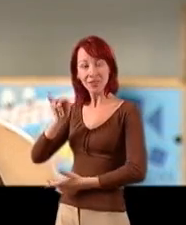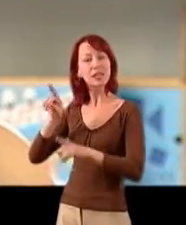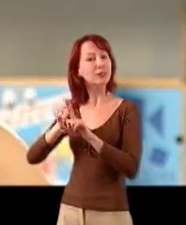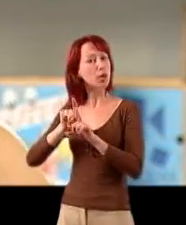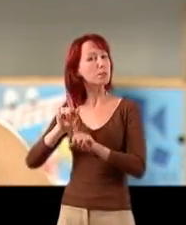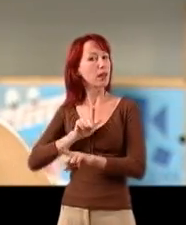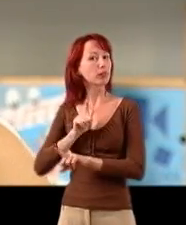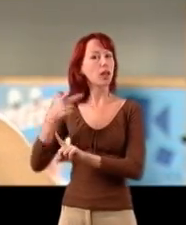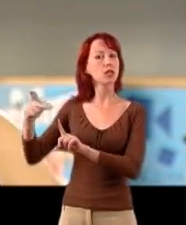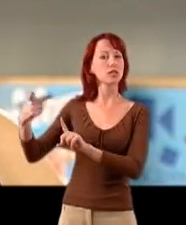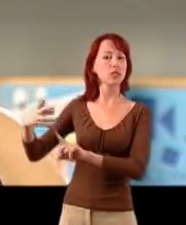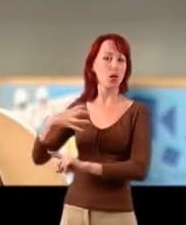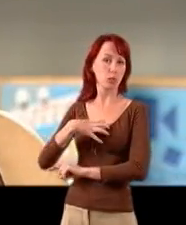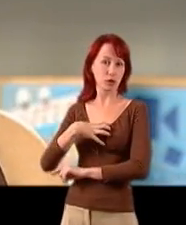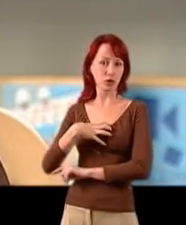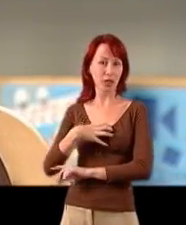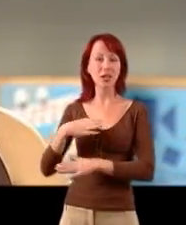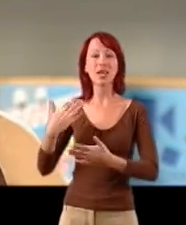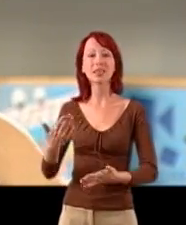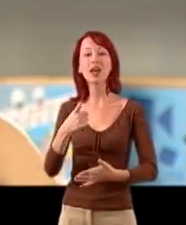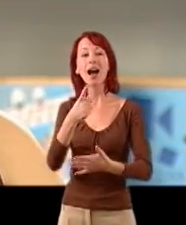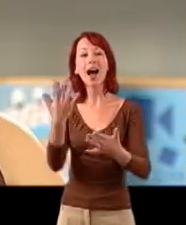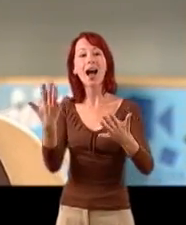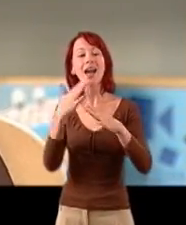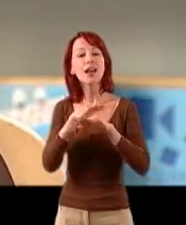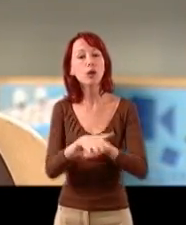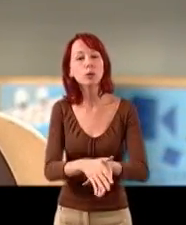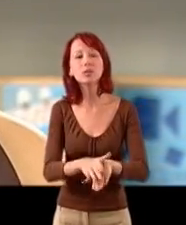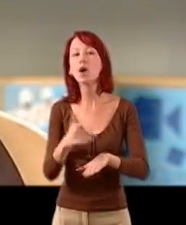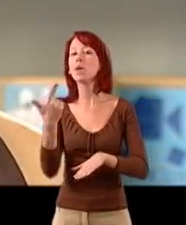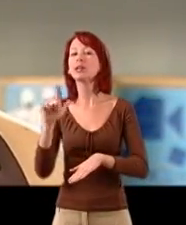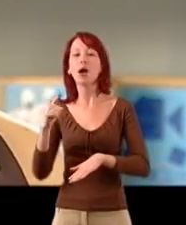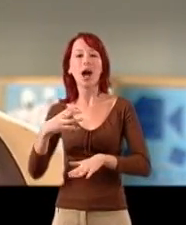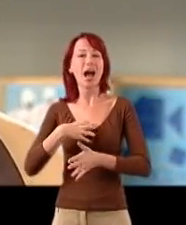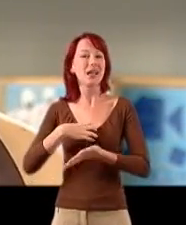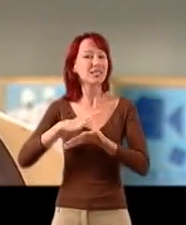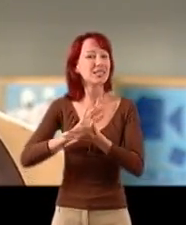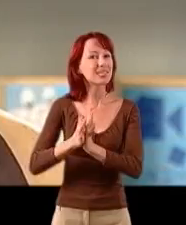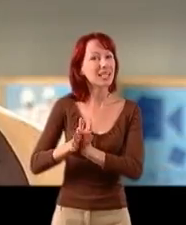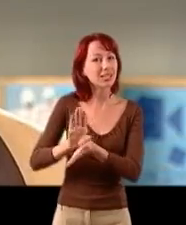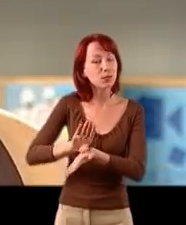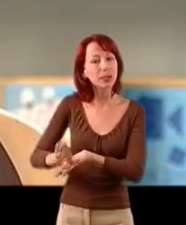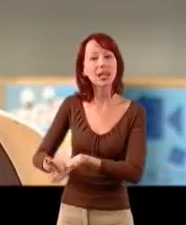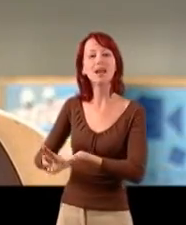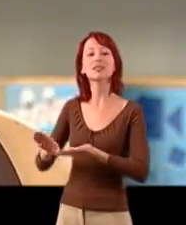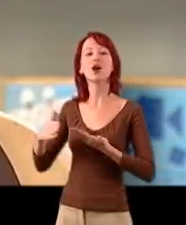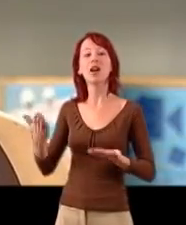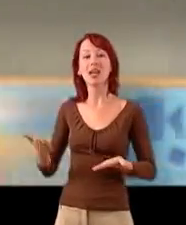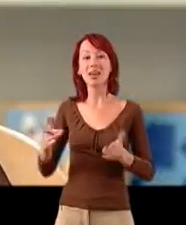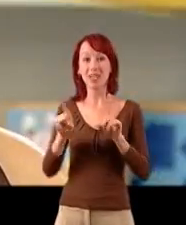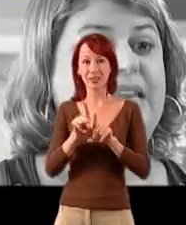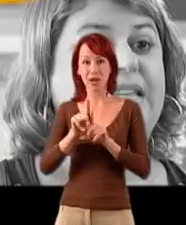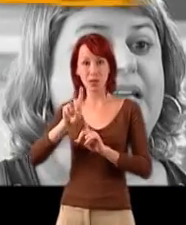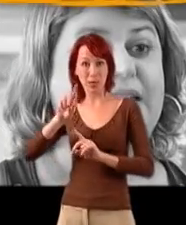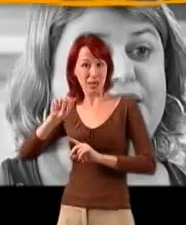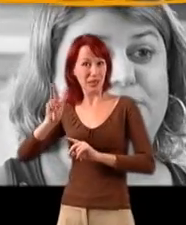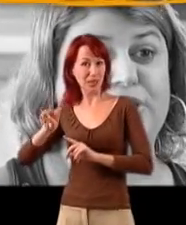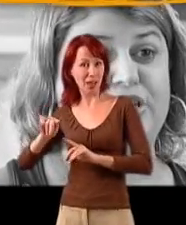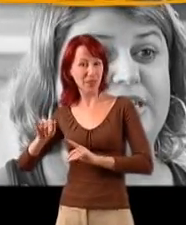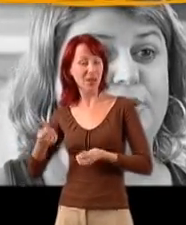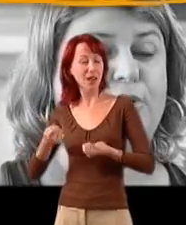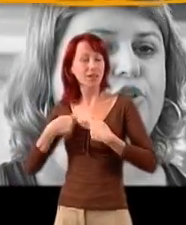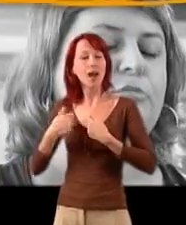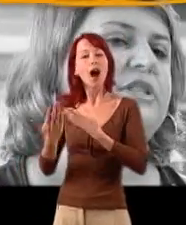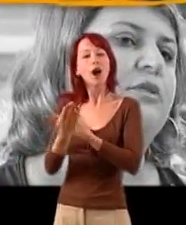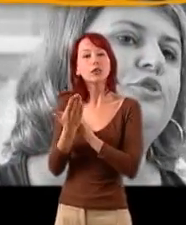tem o jeito dele de fazer. Então, há essa inclusão entre eles, não há discriminação, não há nada disso. Eles brincam normalmente. E ele tem trazido